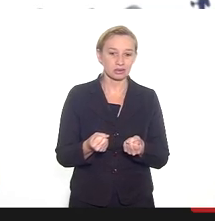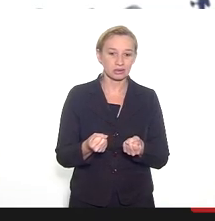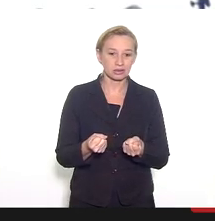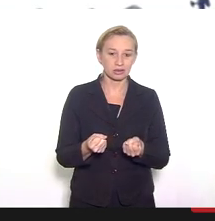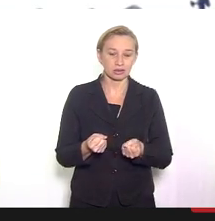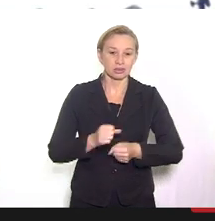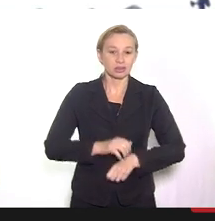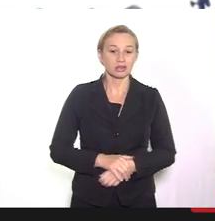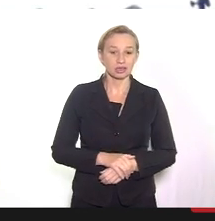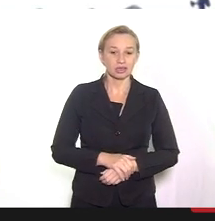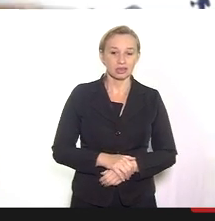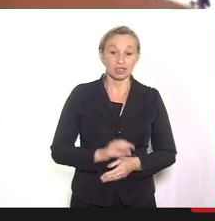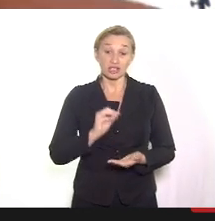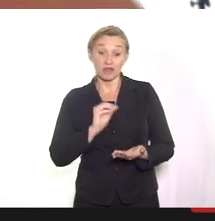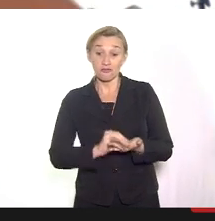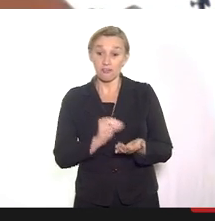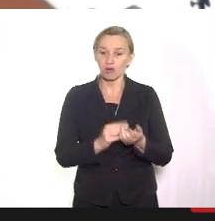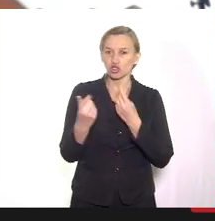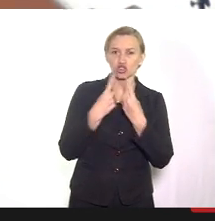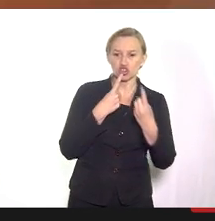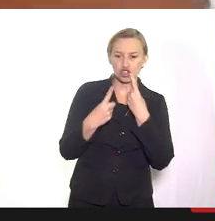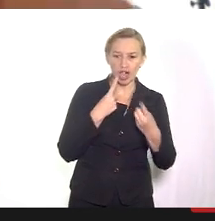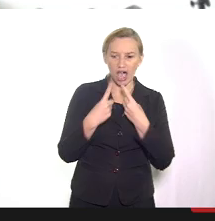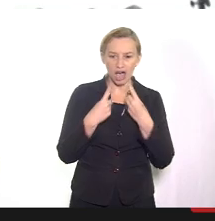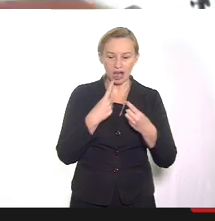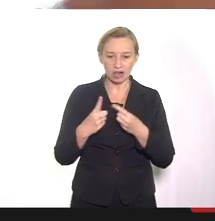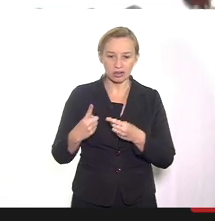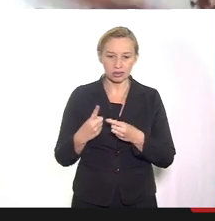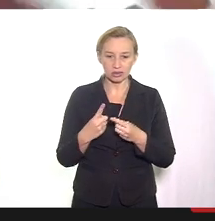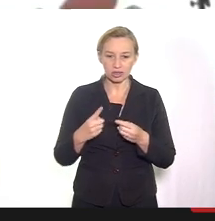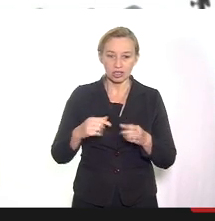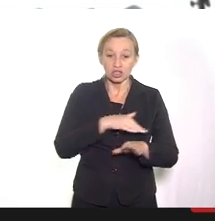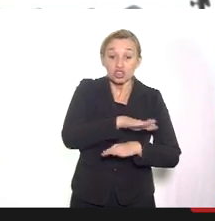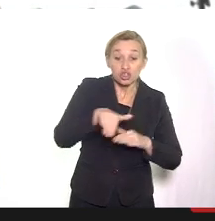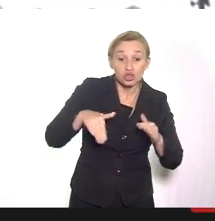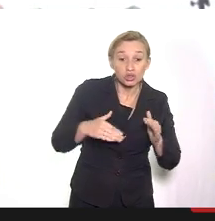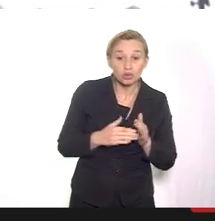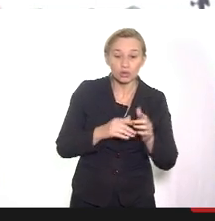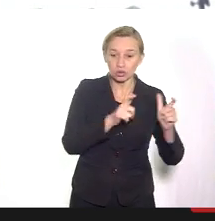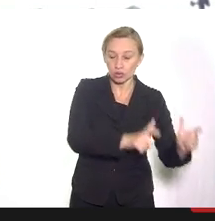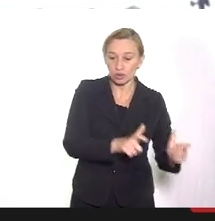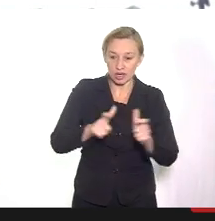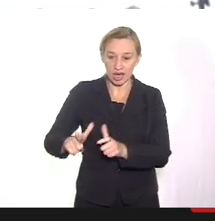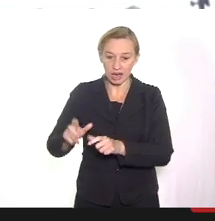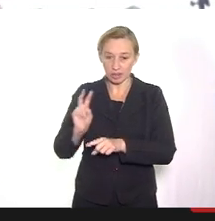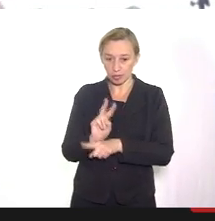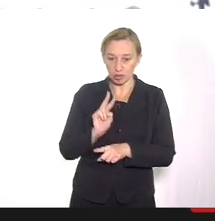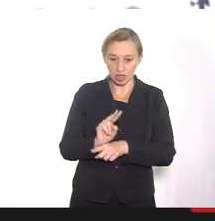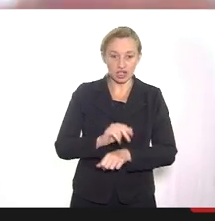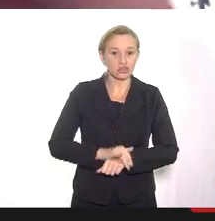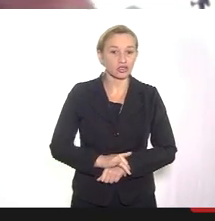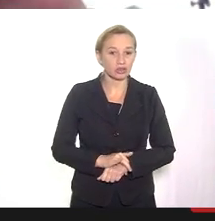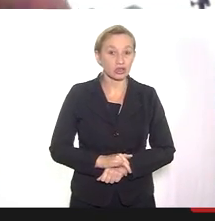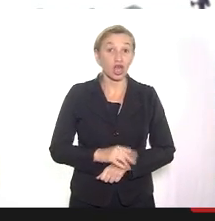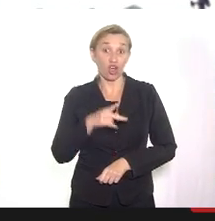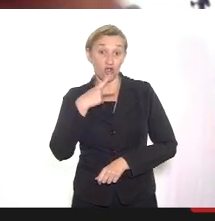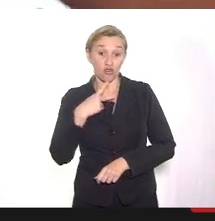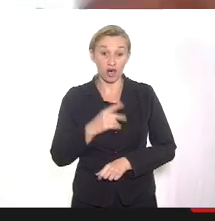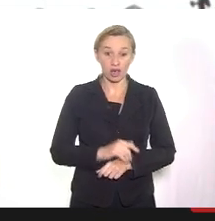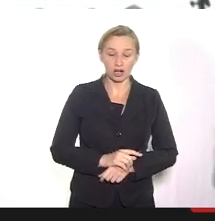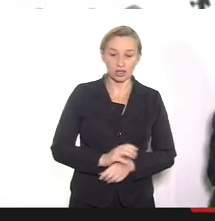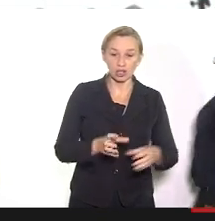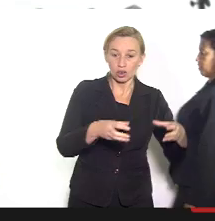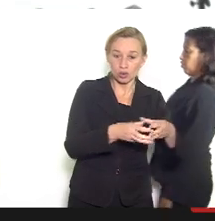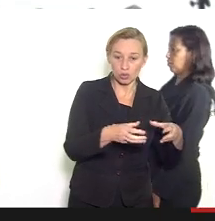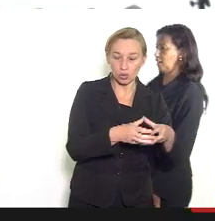além dessa falta de diálogo ou de liga de toda a rede protetiva, e quando eu falo rede protetiva, eu me refiro à